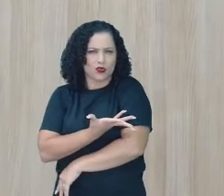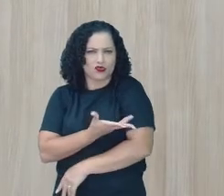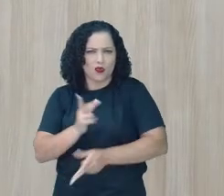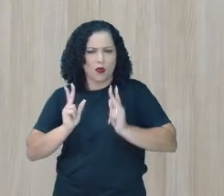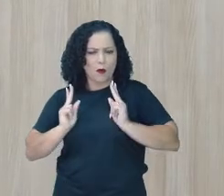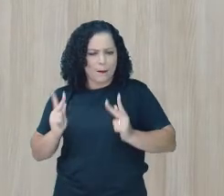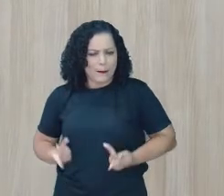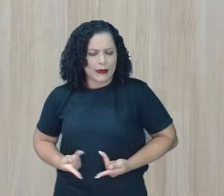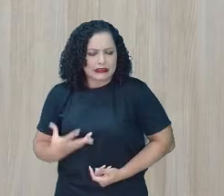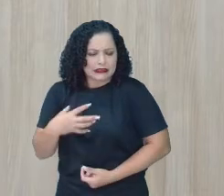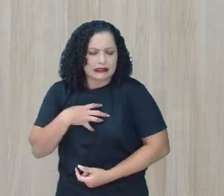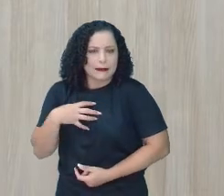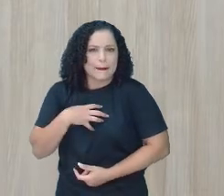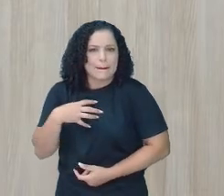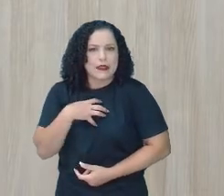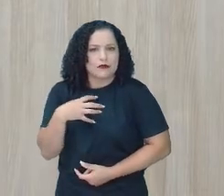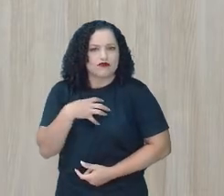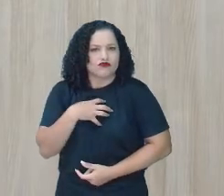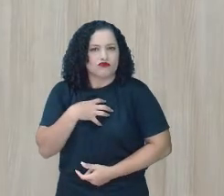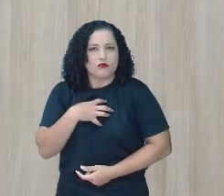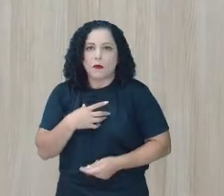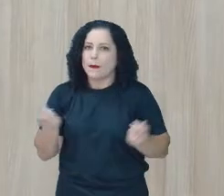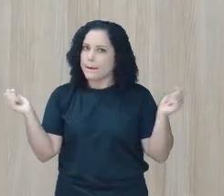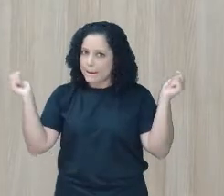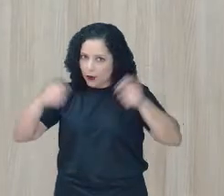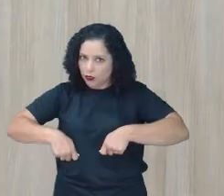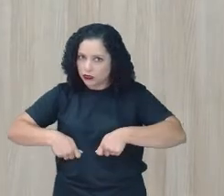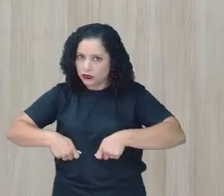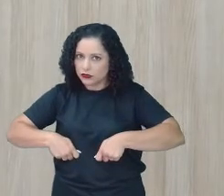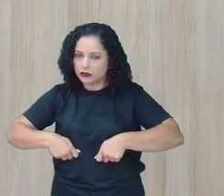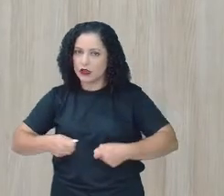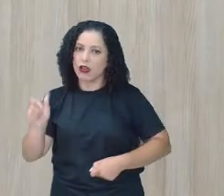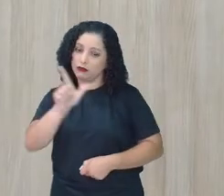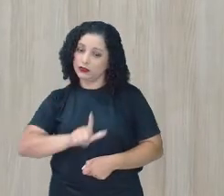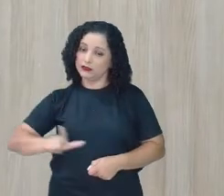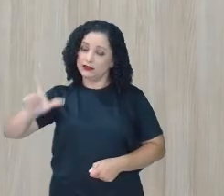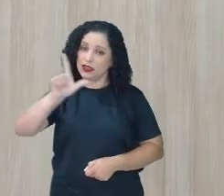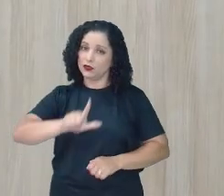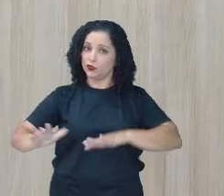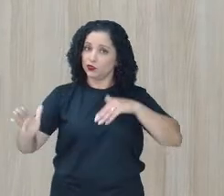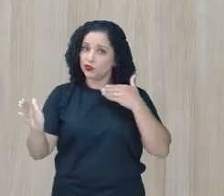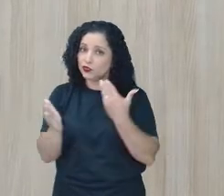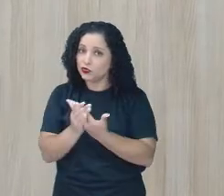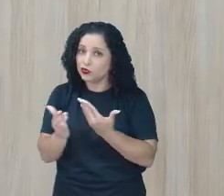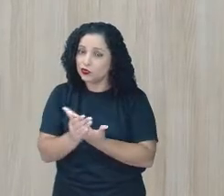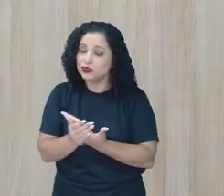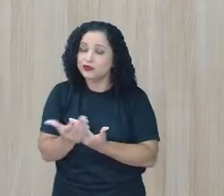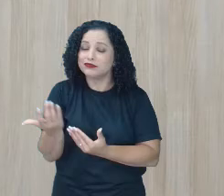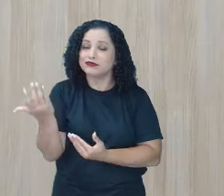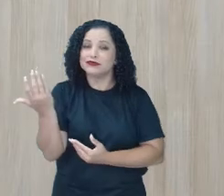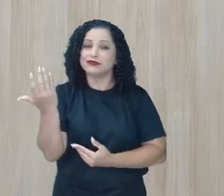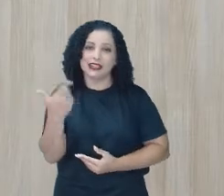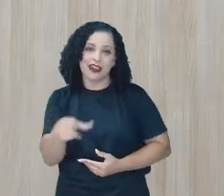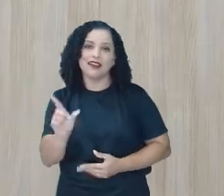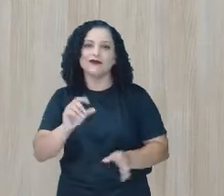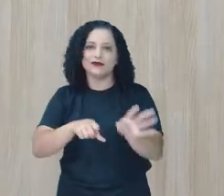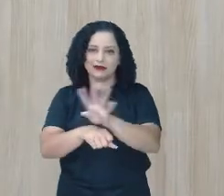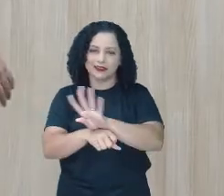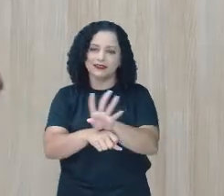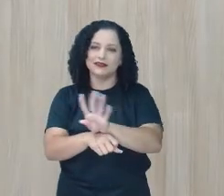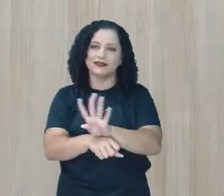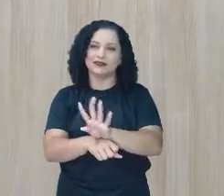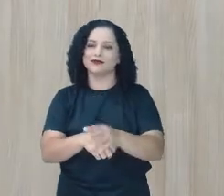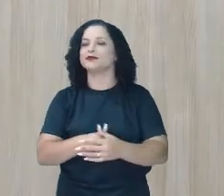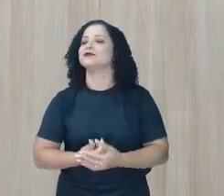que é também uma das hipóteses possíveis, segundo a literatura, segundo o cinema e segundo a ficção. Ó, sendo